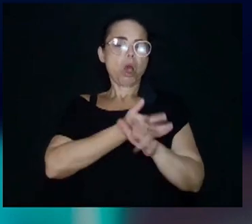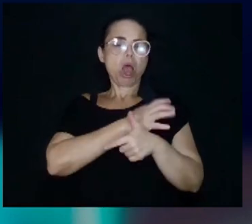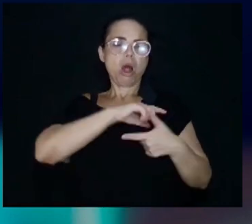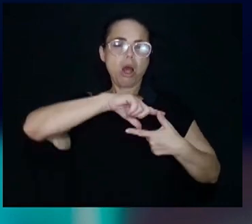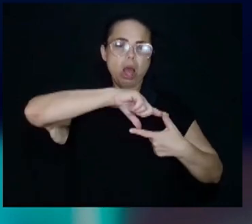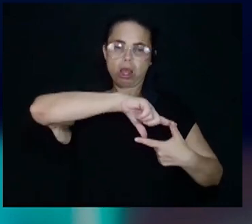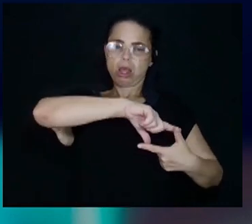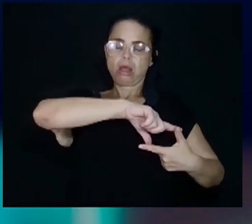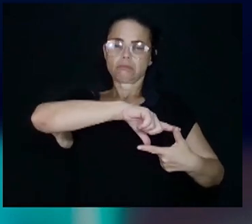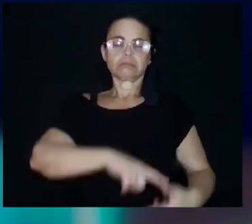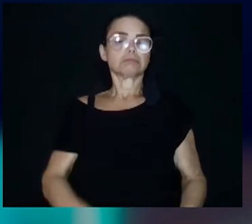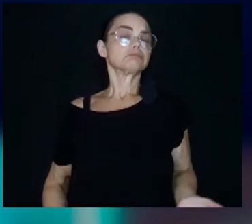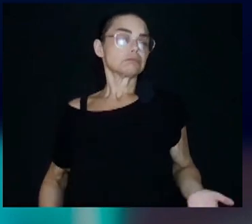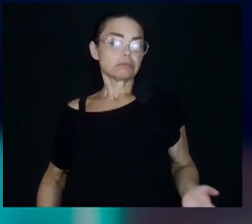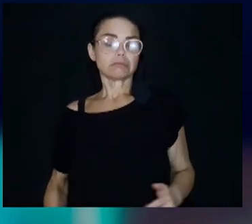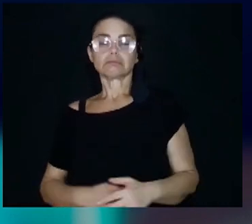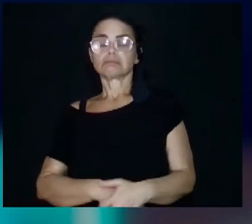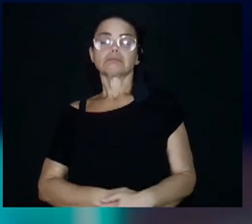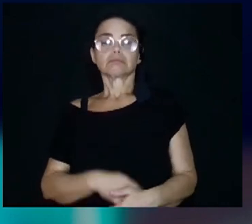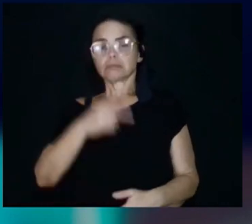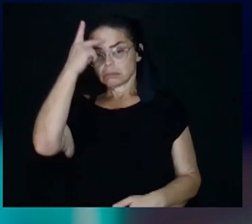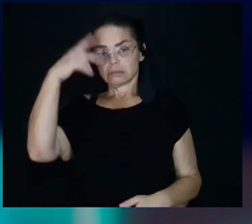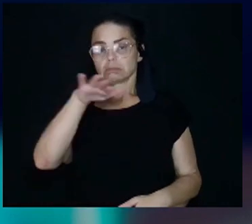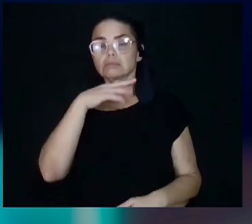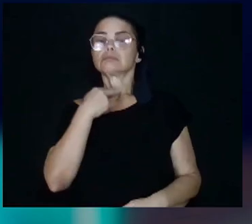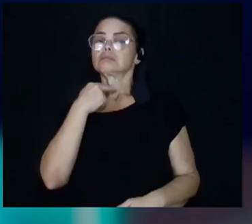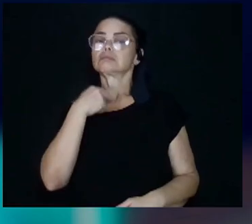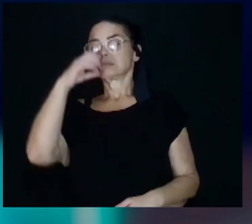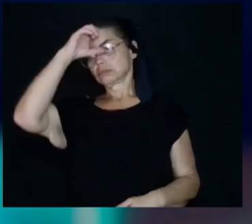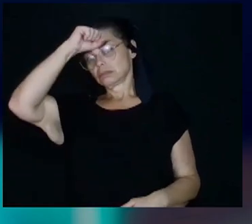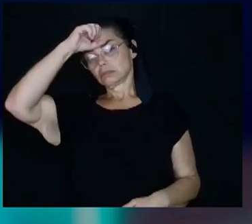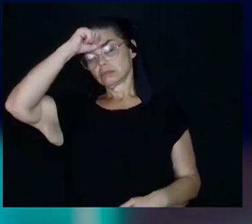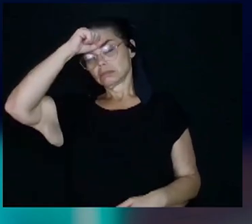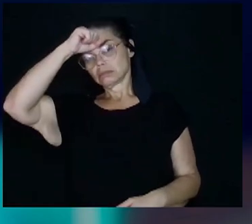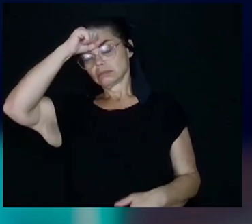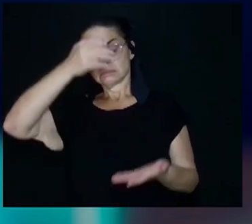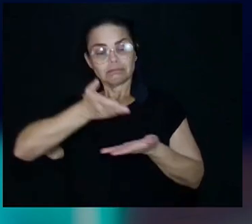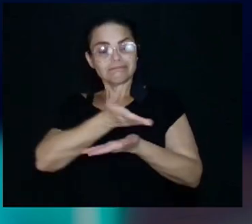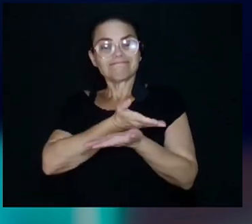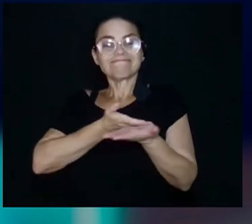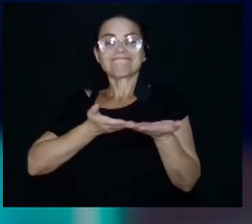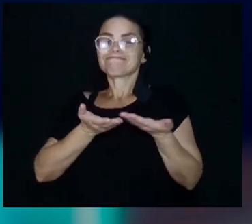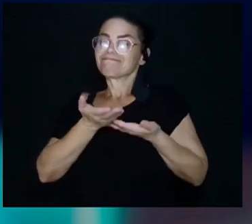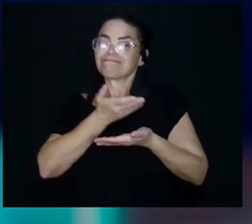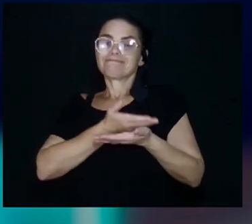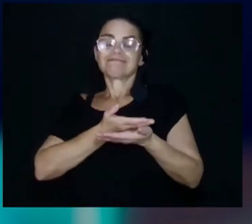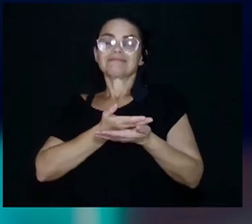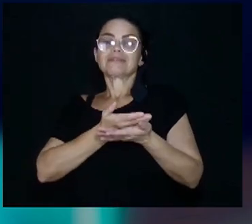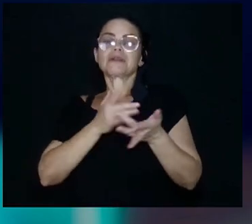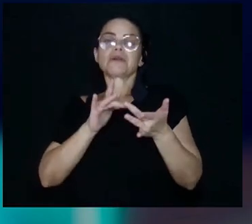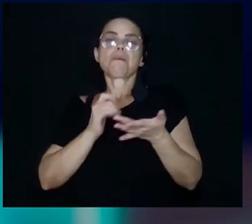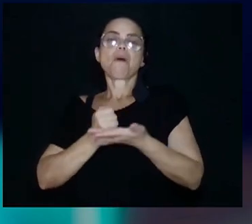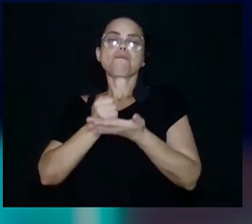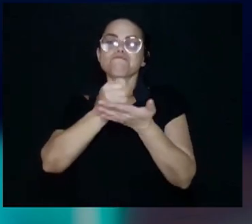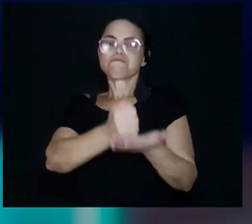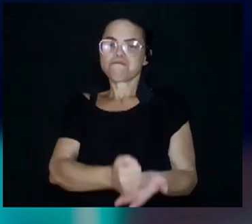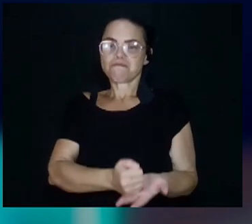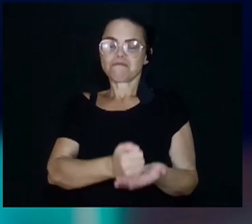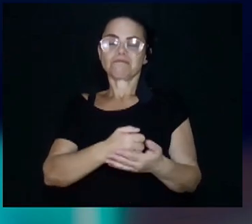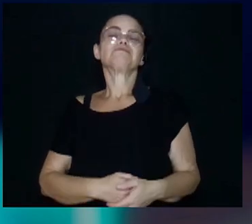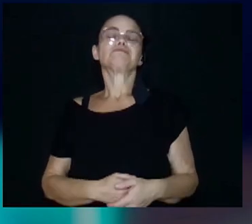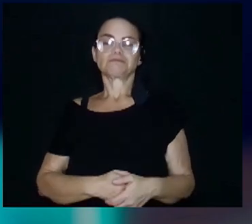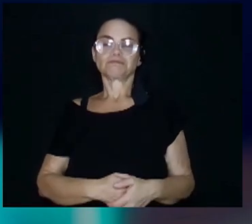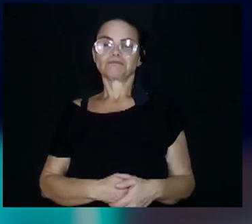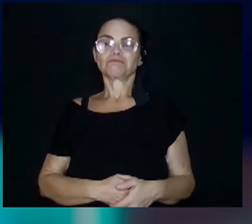as pessoas não poderem mais aprender com essas pessoas, né? Que essas pessoas têm muito a contribuir, né? Então, isso é uma